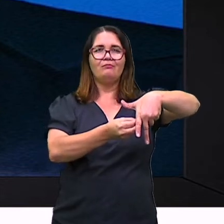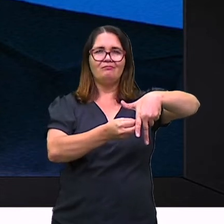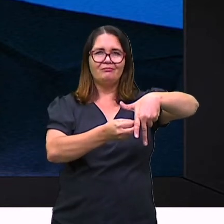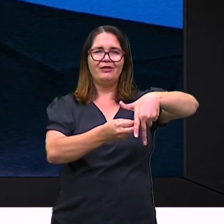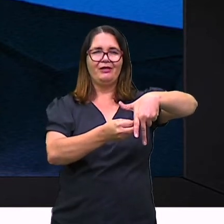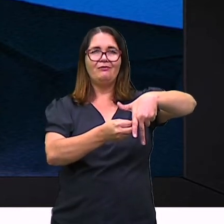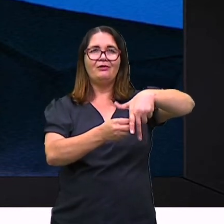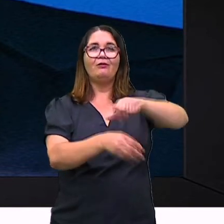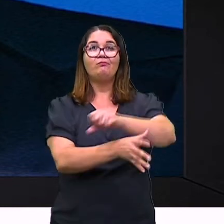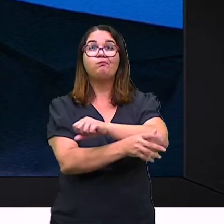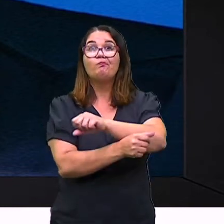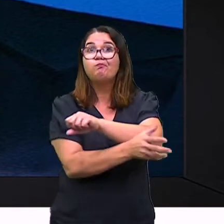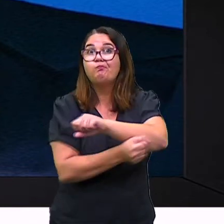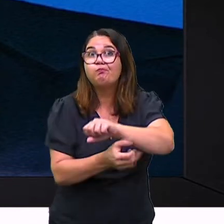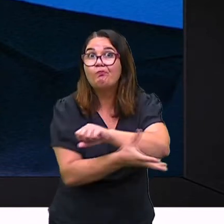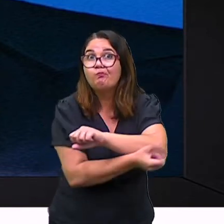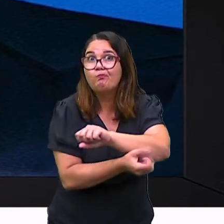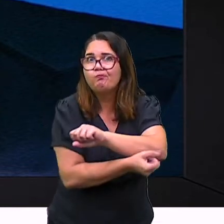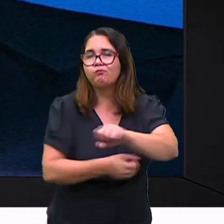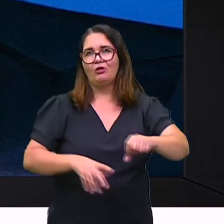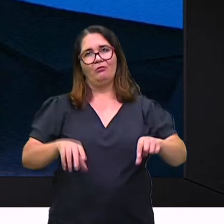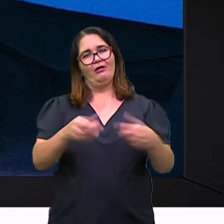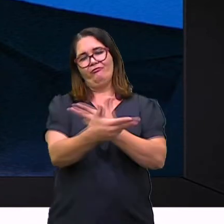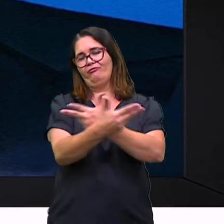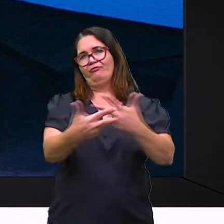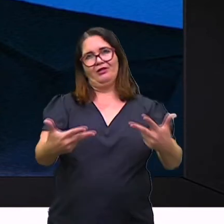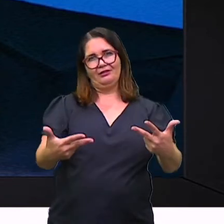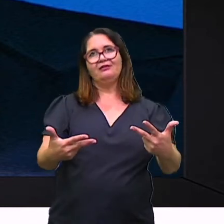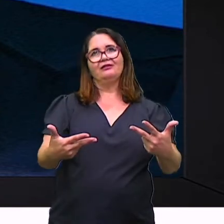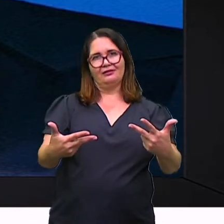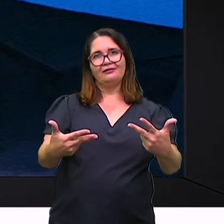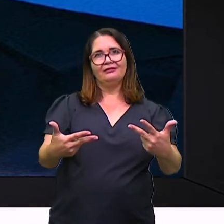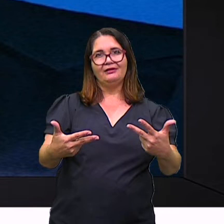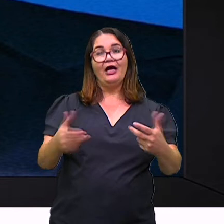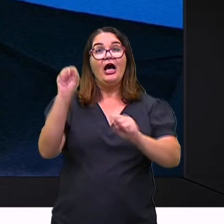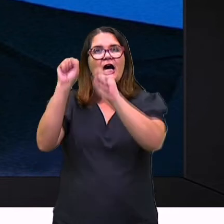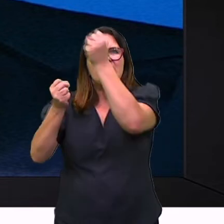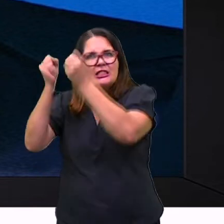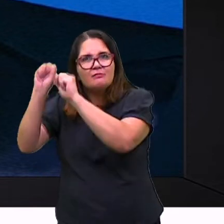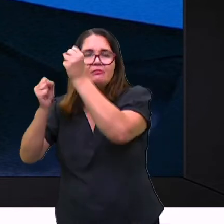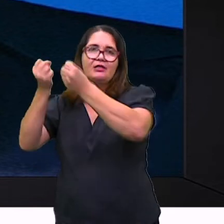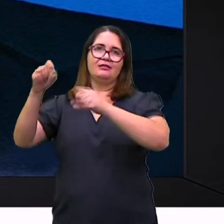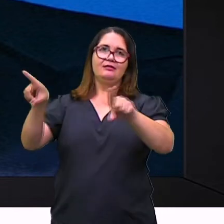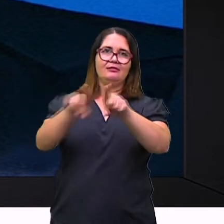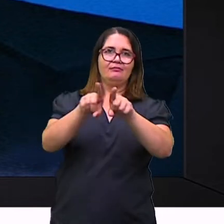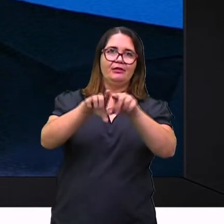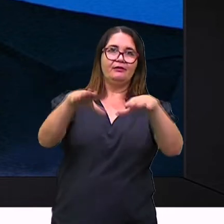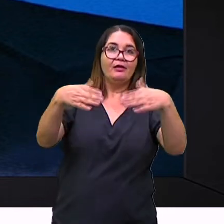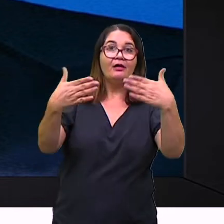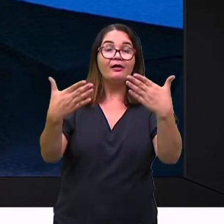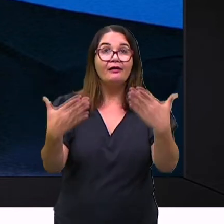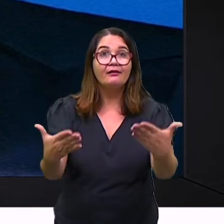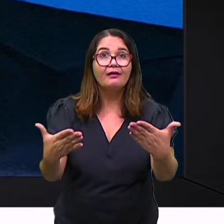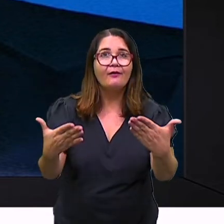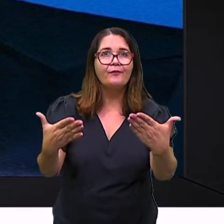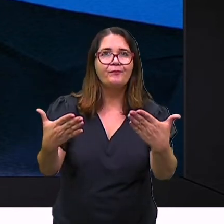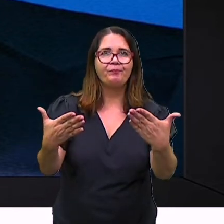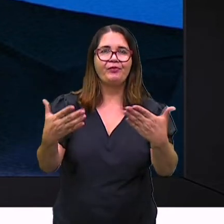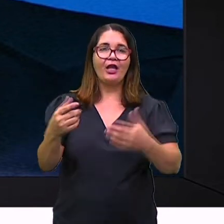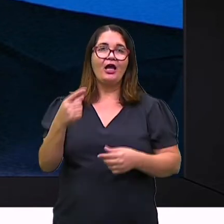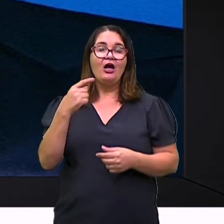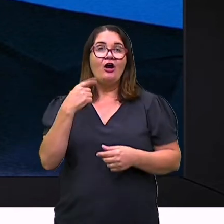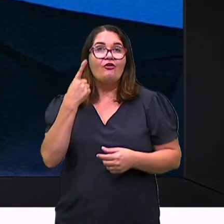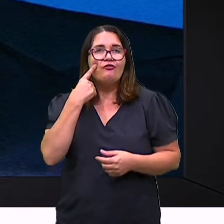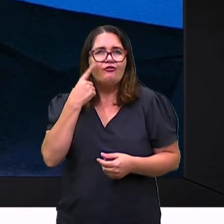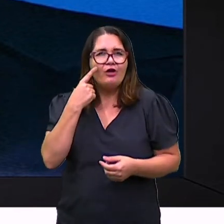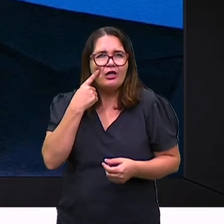2 motoristas, como nós vimos anteriormente, além de 2 carros oficiais. A Dilma vai aparecer agora aqui